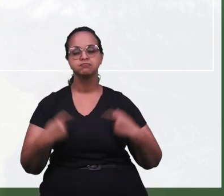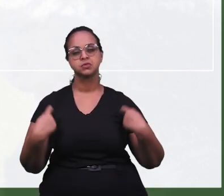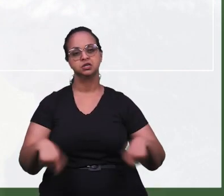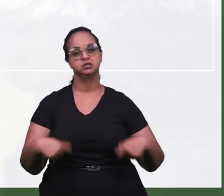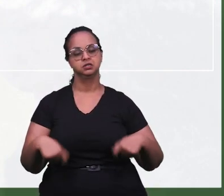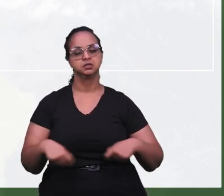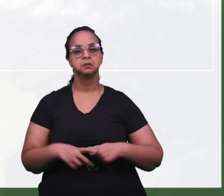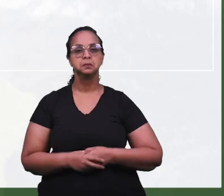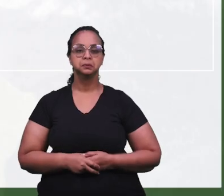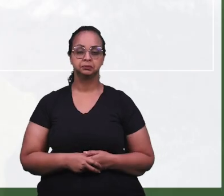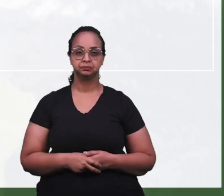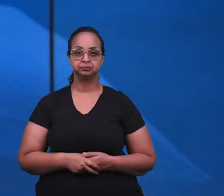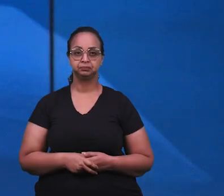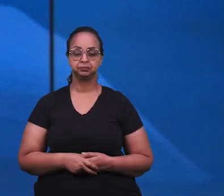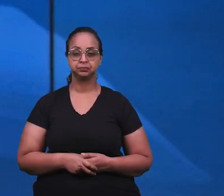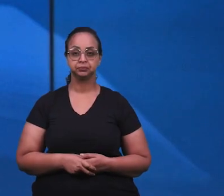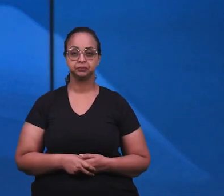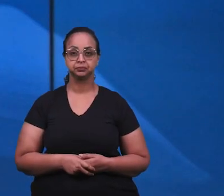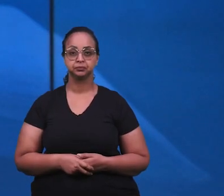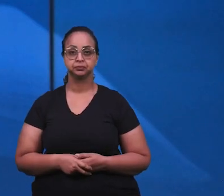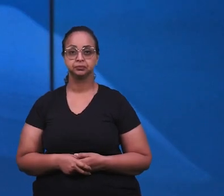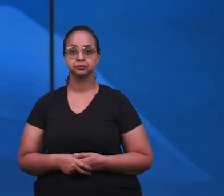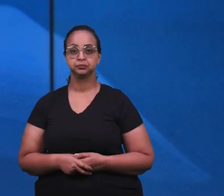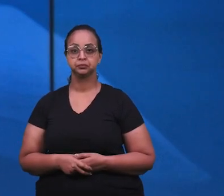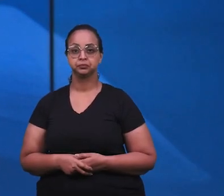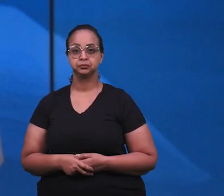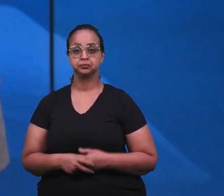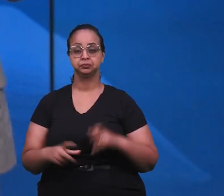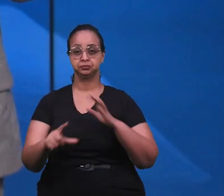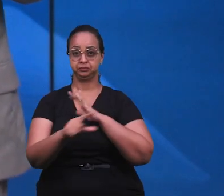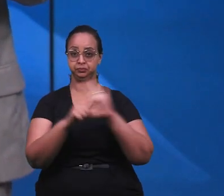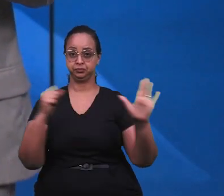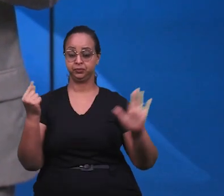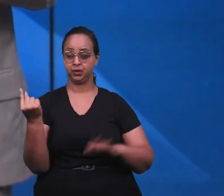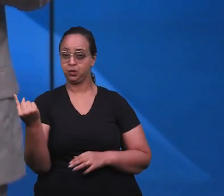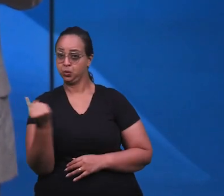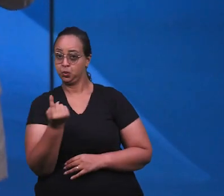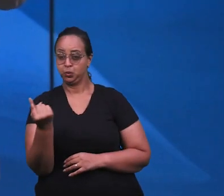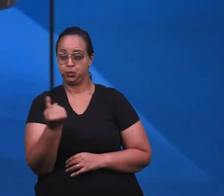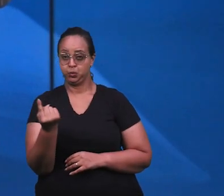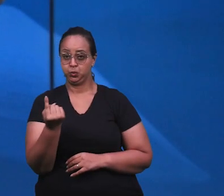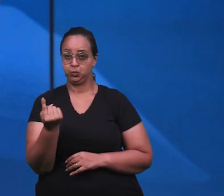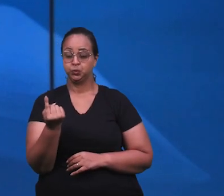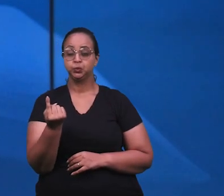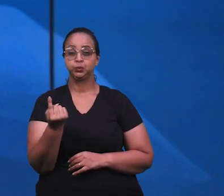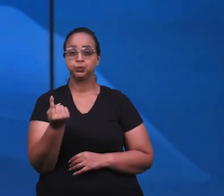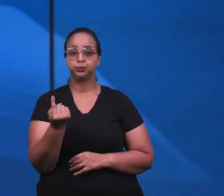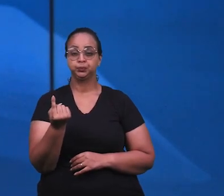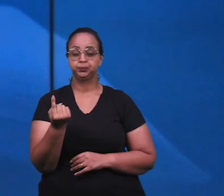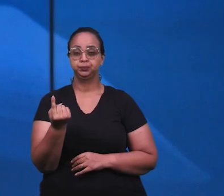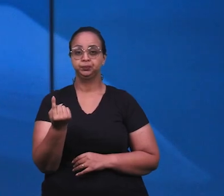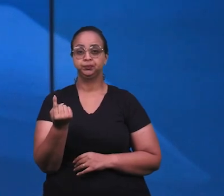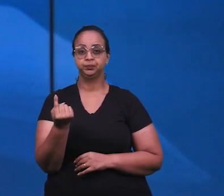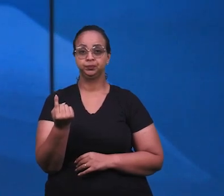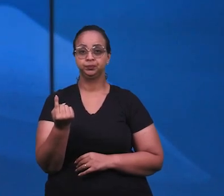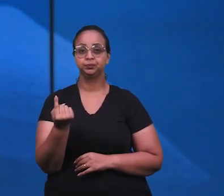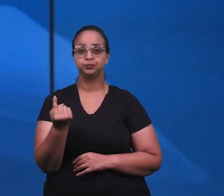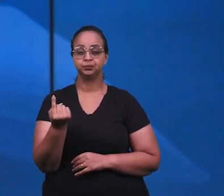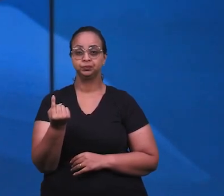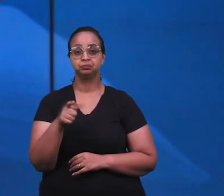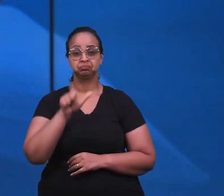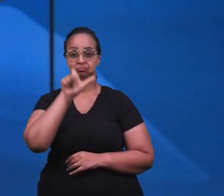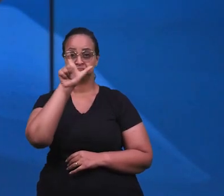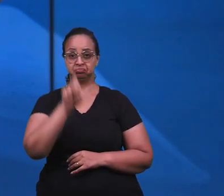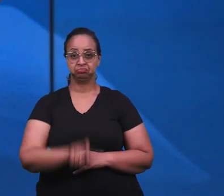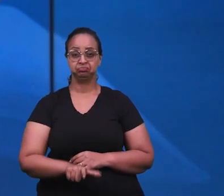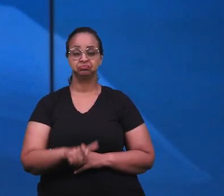4. E quem vai nos dar essa identificação? No verso 1, quem vai nos identificar aqui essa condição da igreja vai